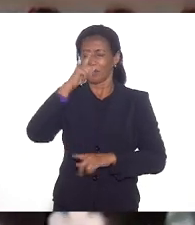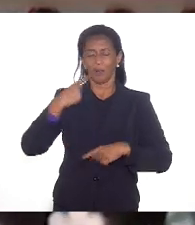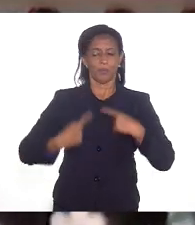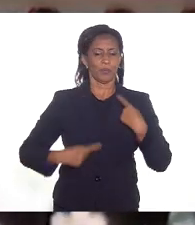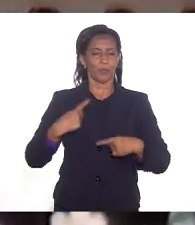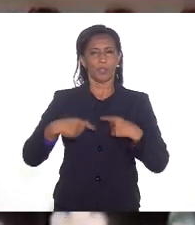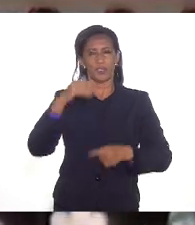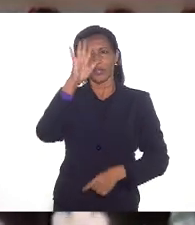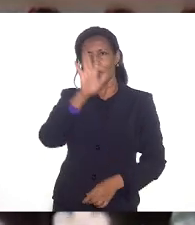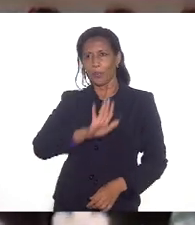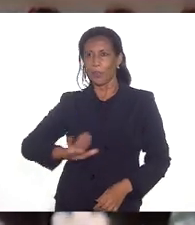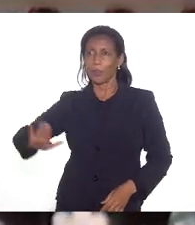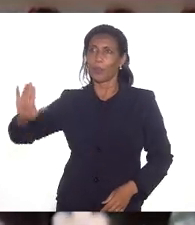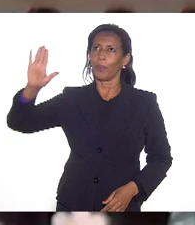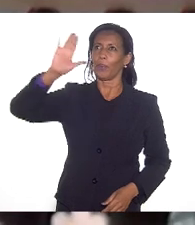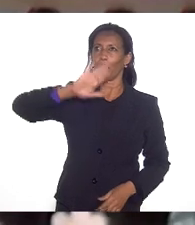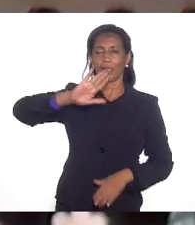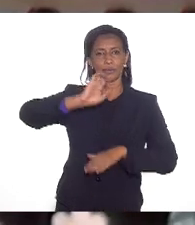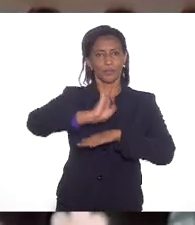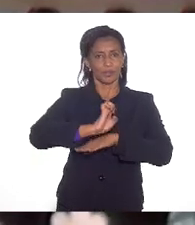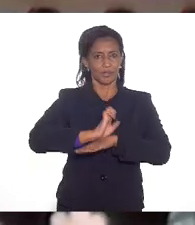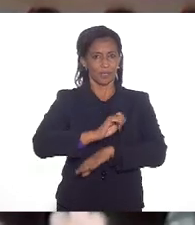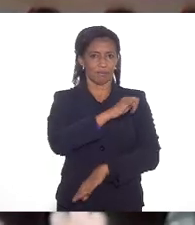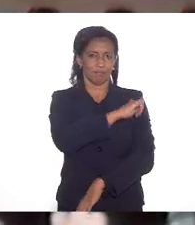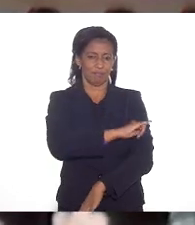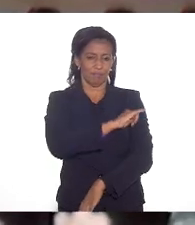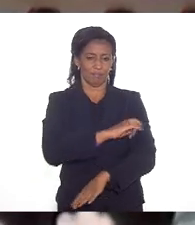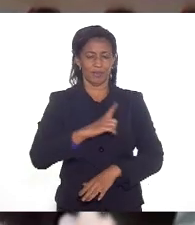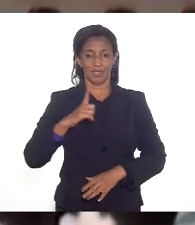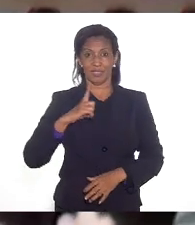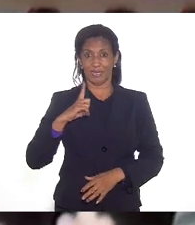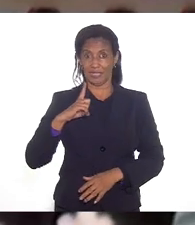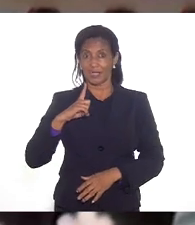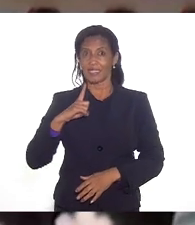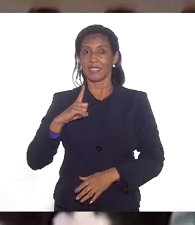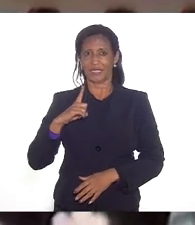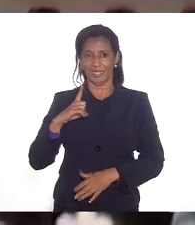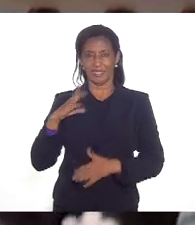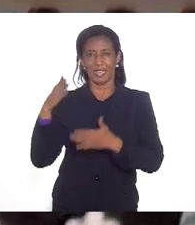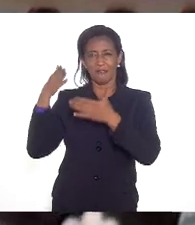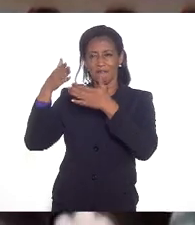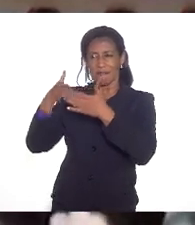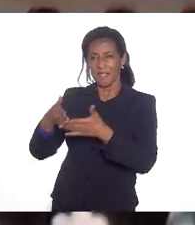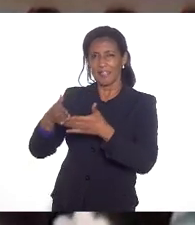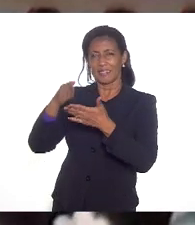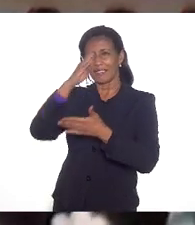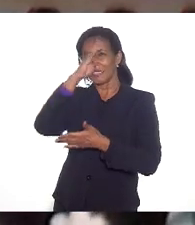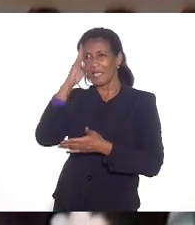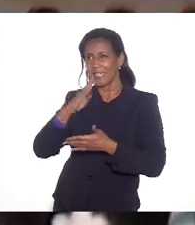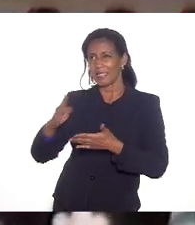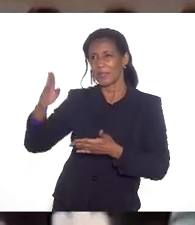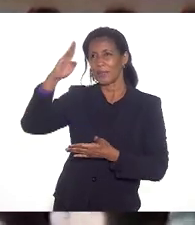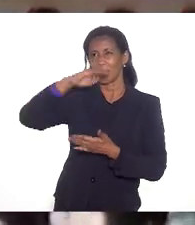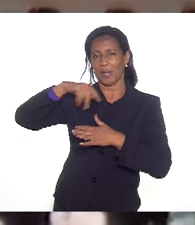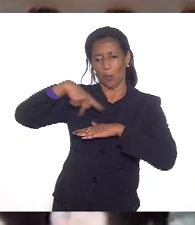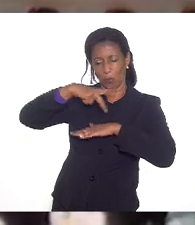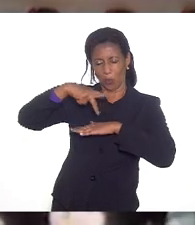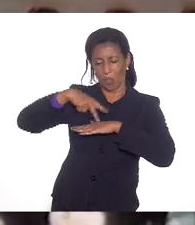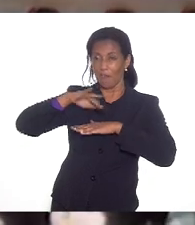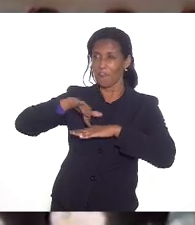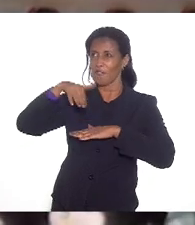do Brasil e do Estado do Rio de Janeiro que tem vocação de ser nacional e internacional